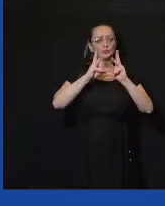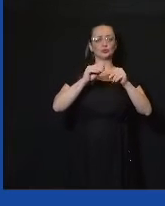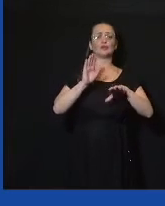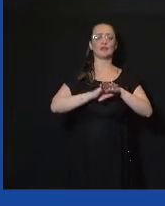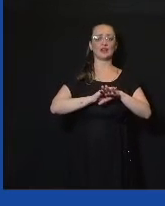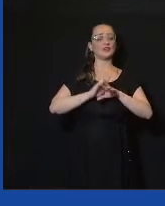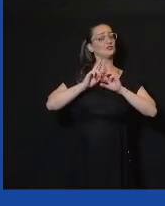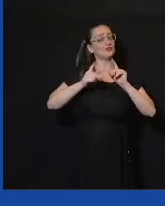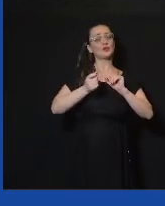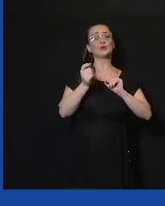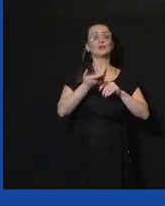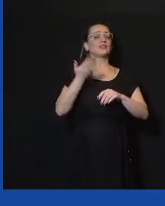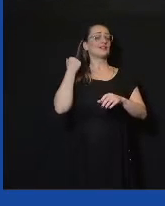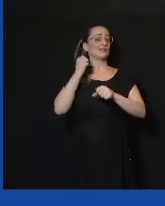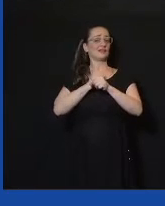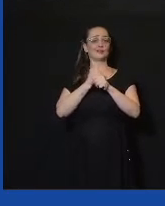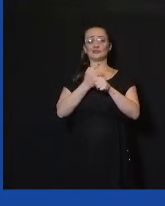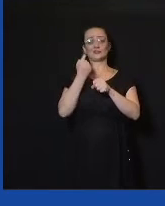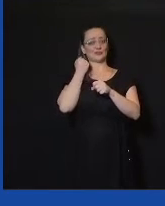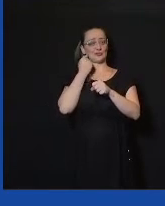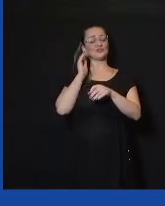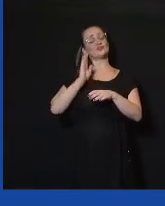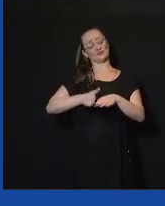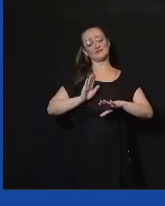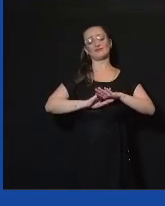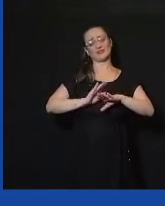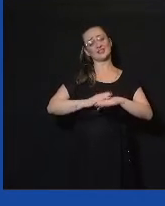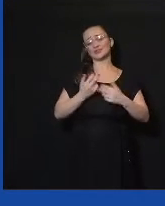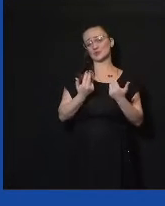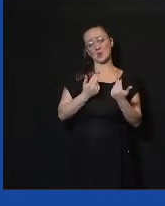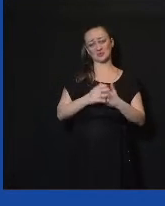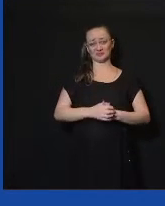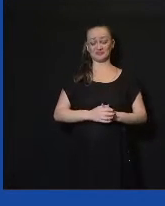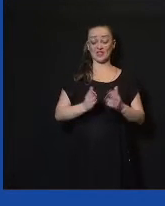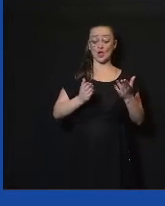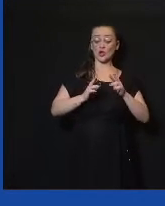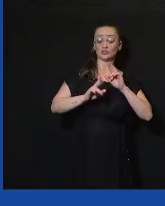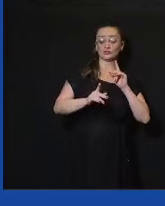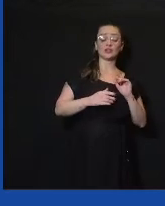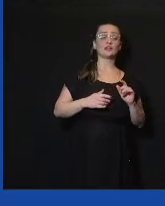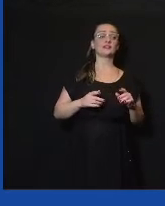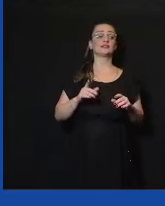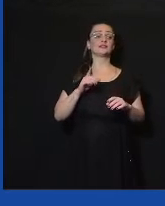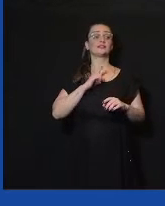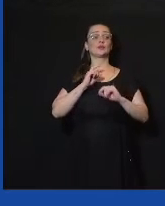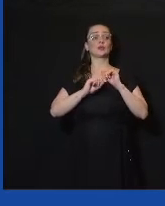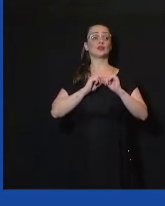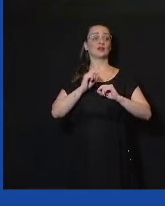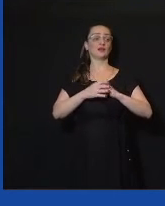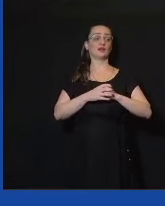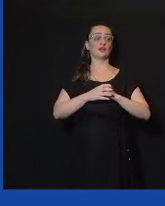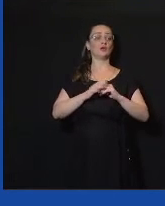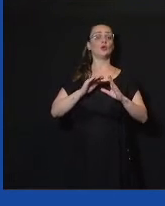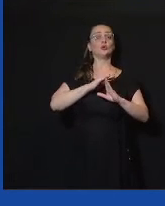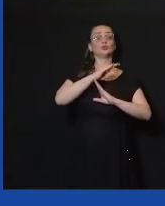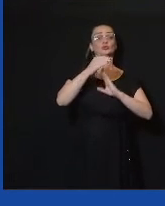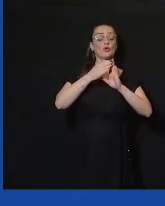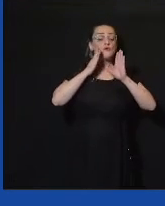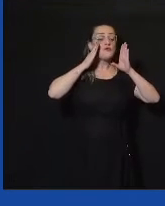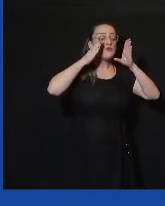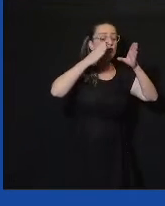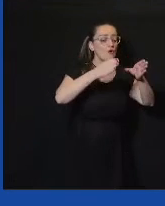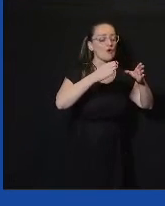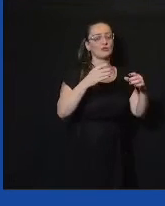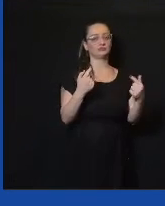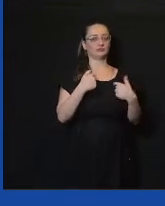são diferentes de anos anteriores do que nós já fazíamos. A diferença é que hoje nós temos o total holofote virado para a